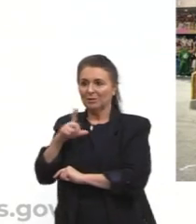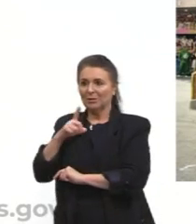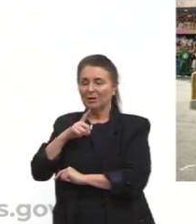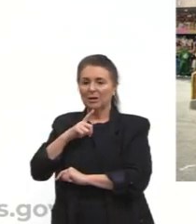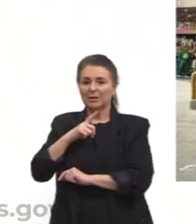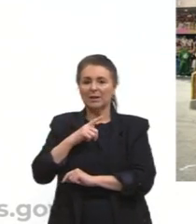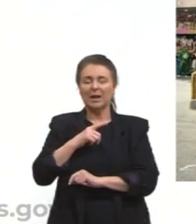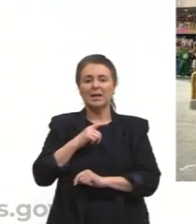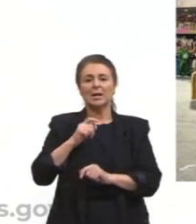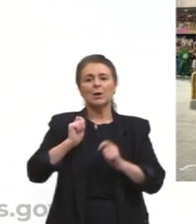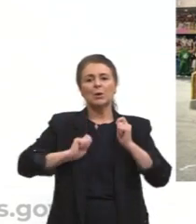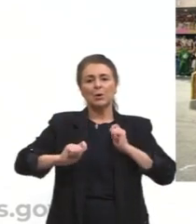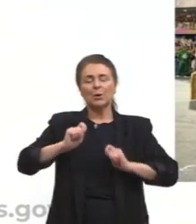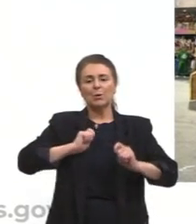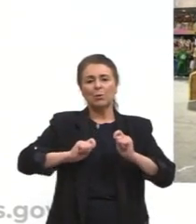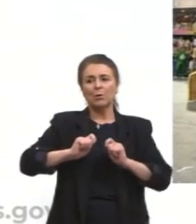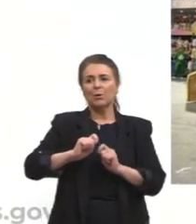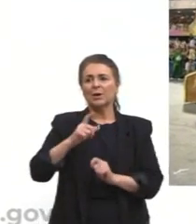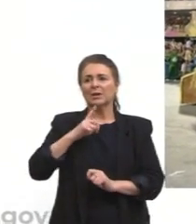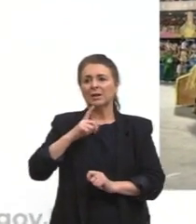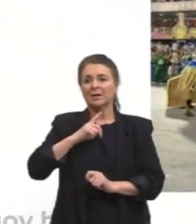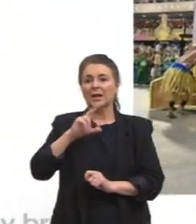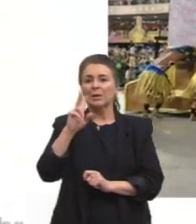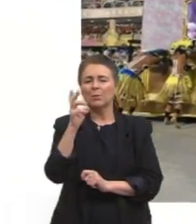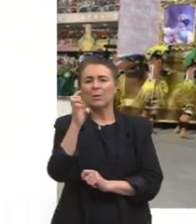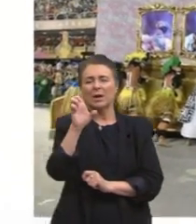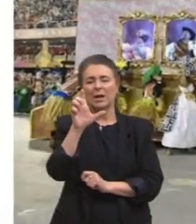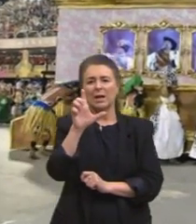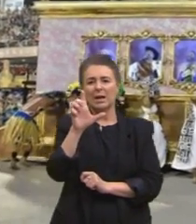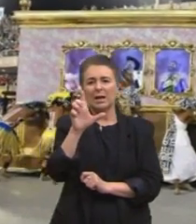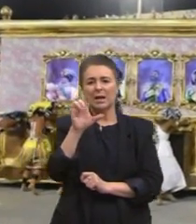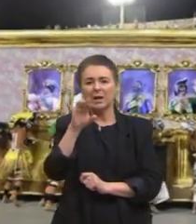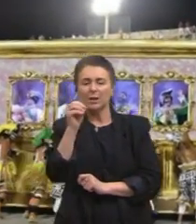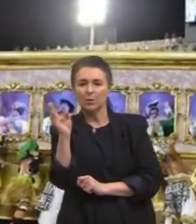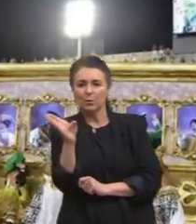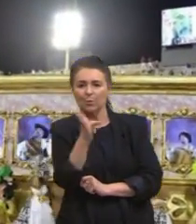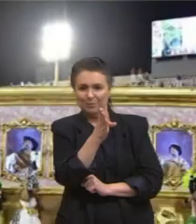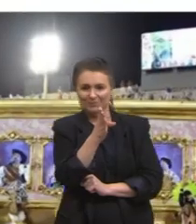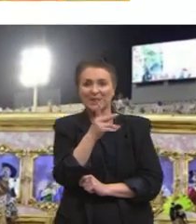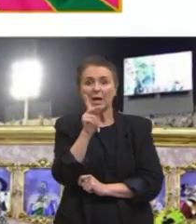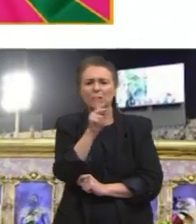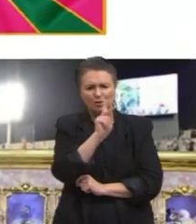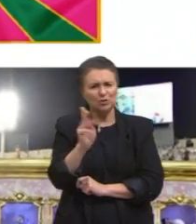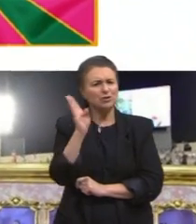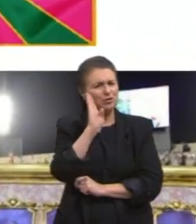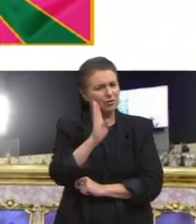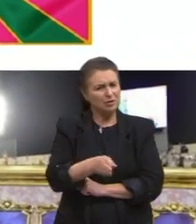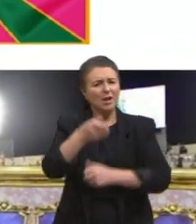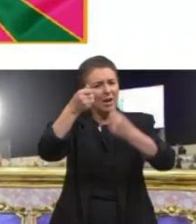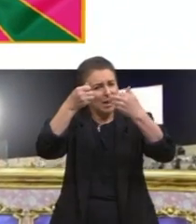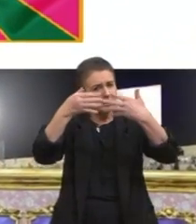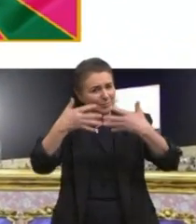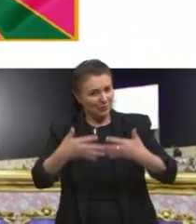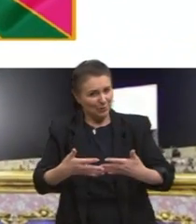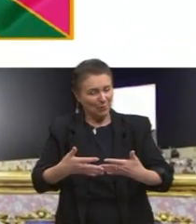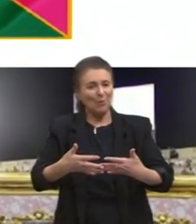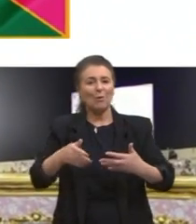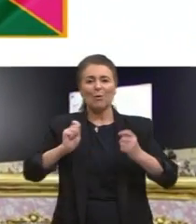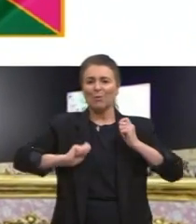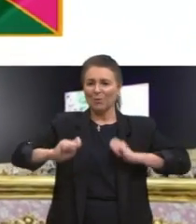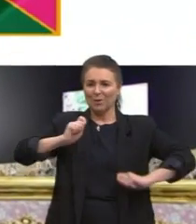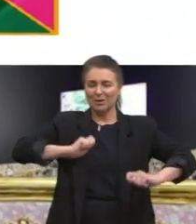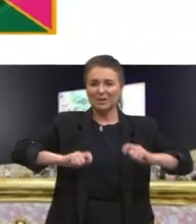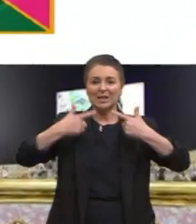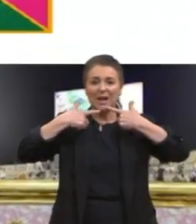que é o Hélio Oiticica já passei ele aqui para vocês na nossa aula quando falamos sobre as linguagens